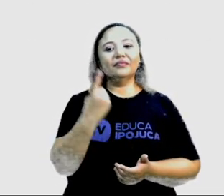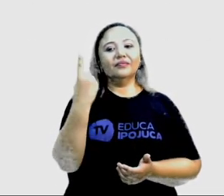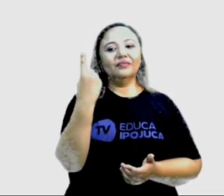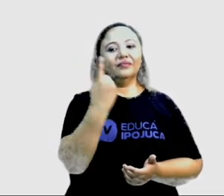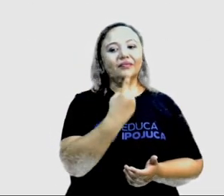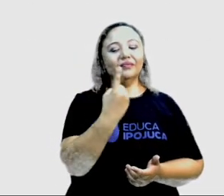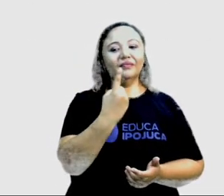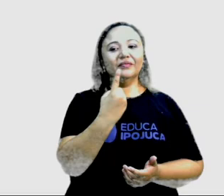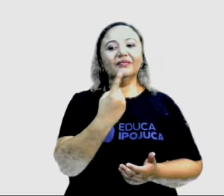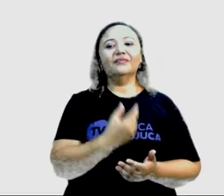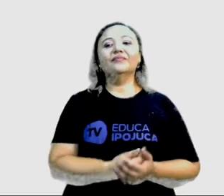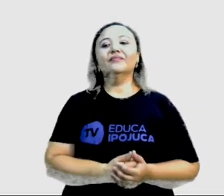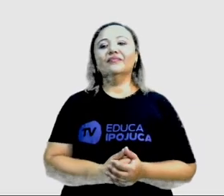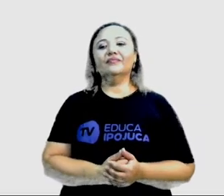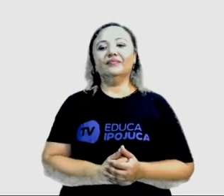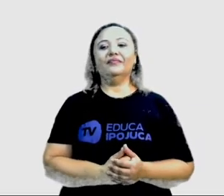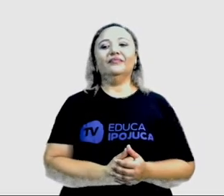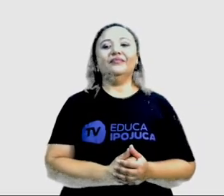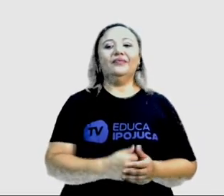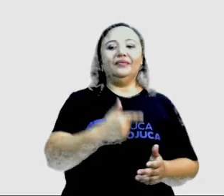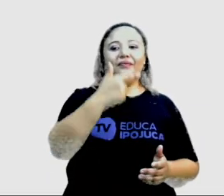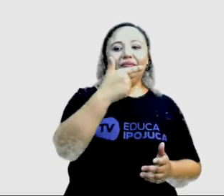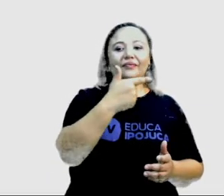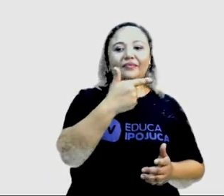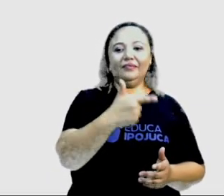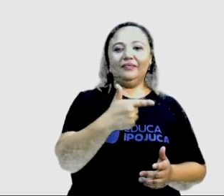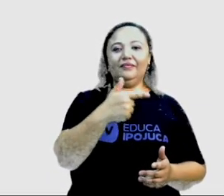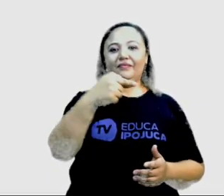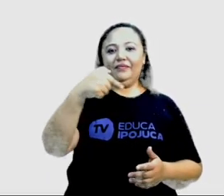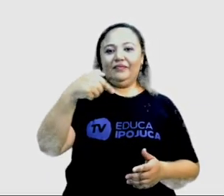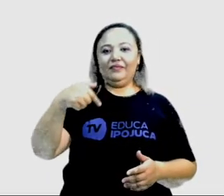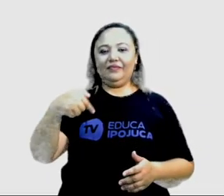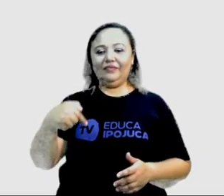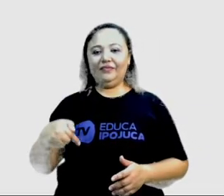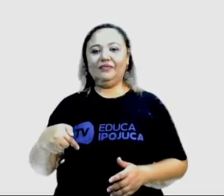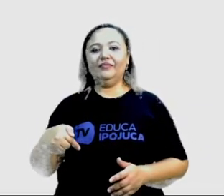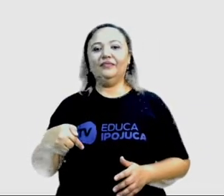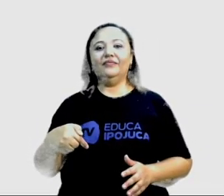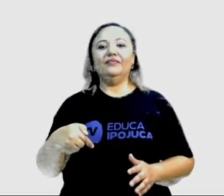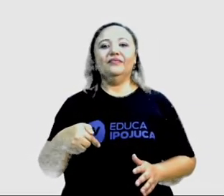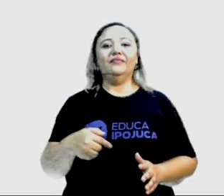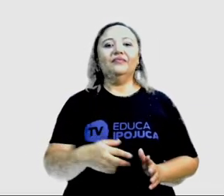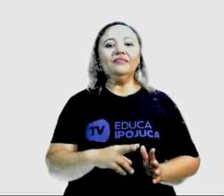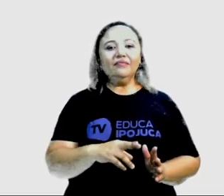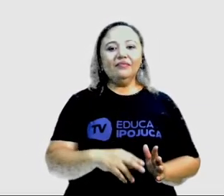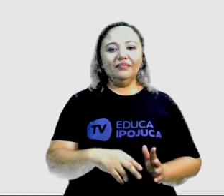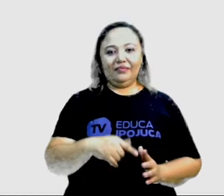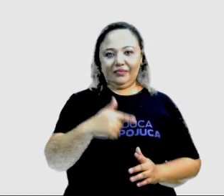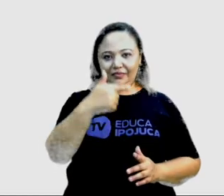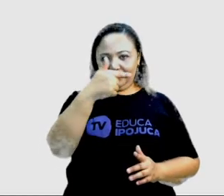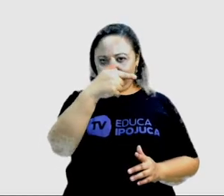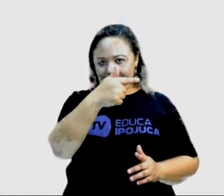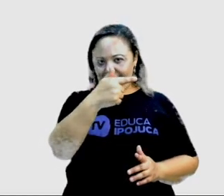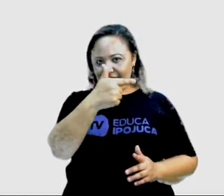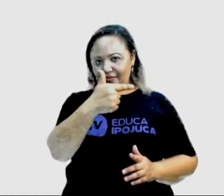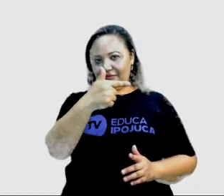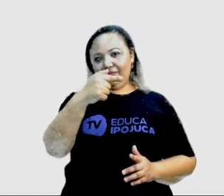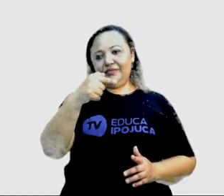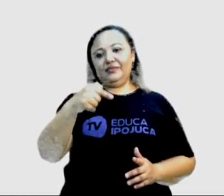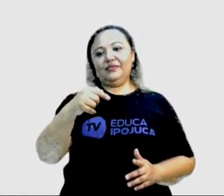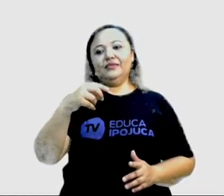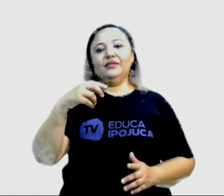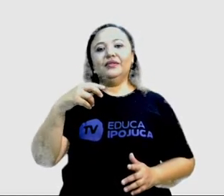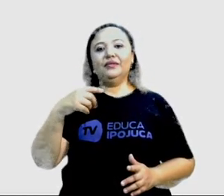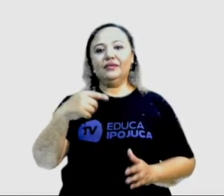Isso mesmo, eu vou ficar com apenas 1. E aí eu tenho a diferença, né, de 13